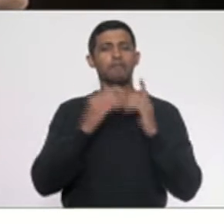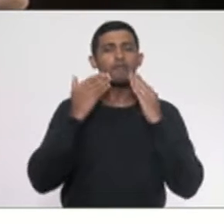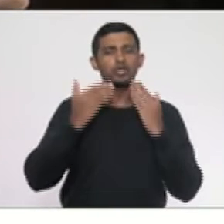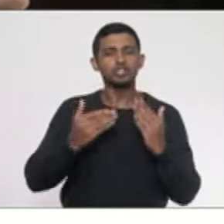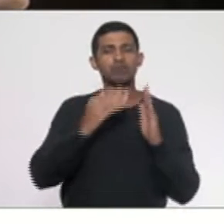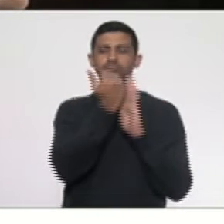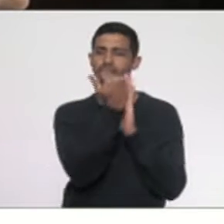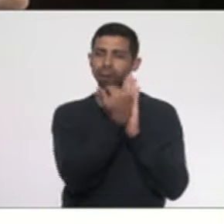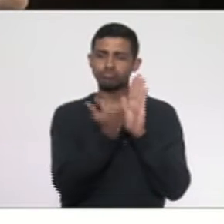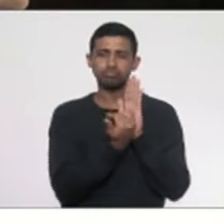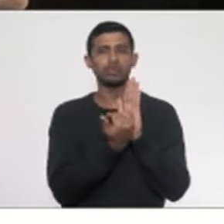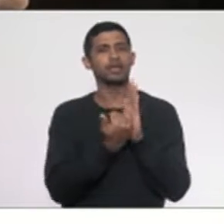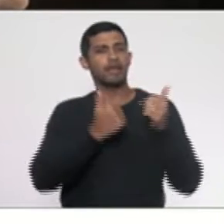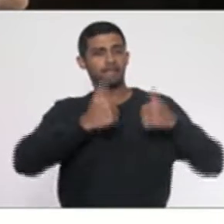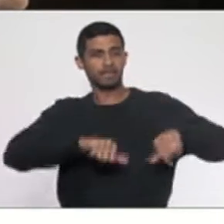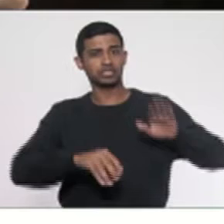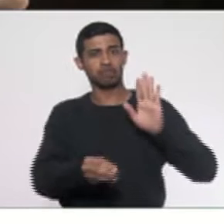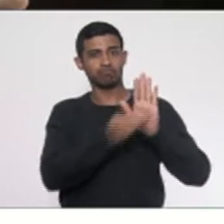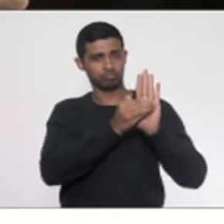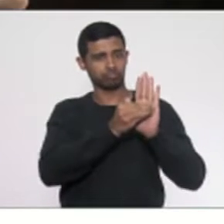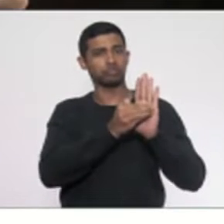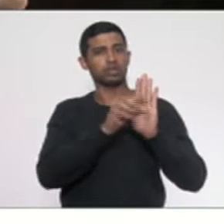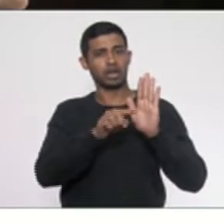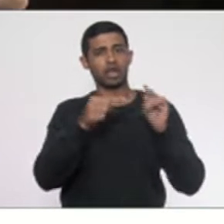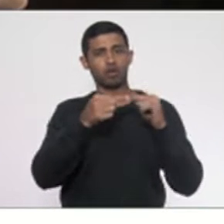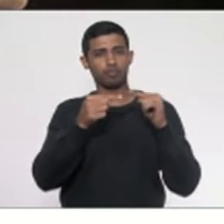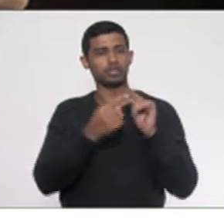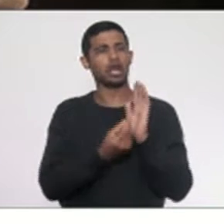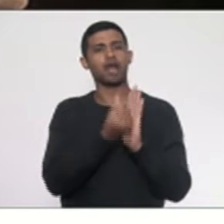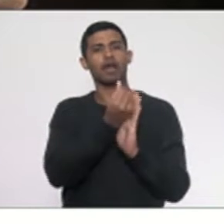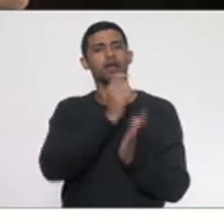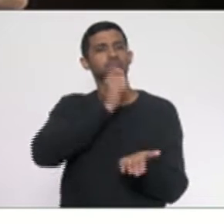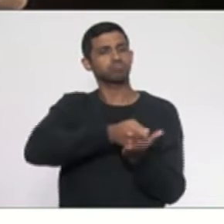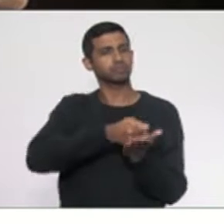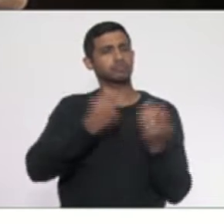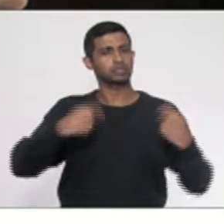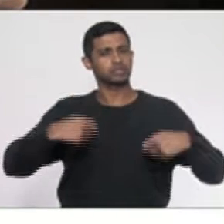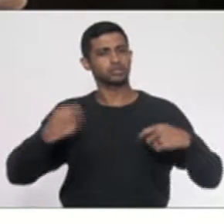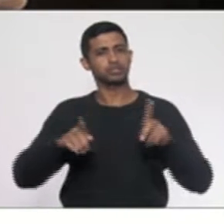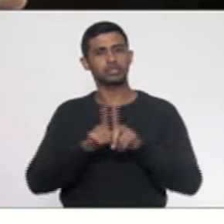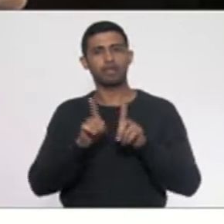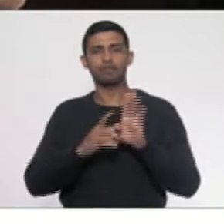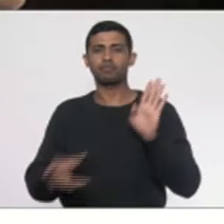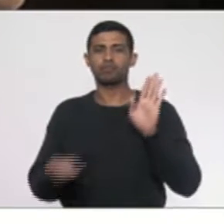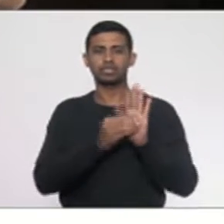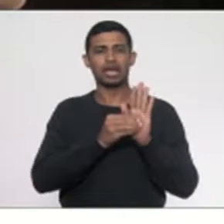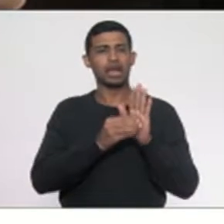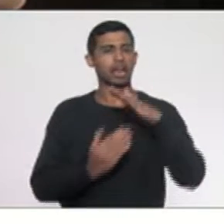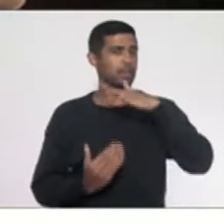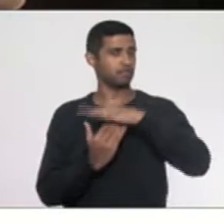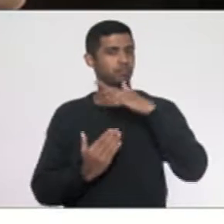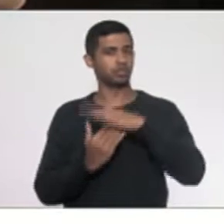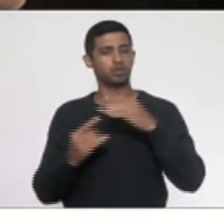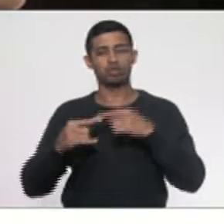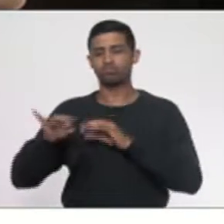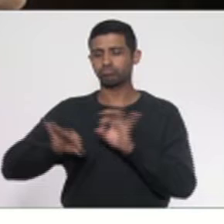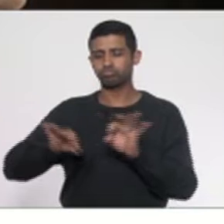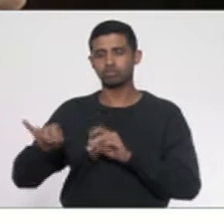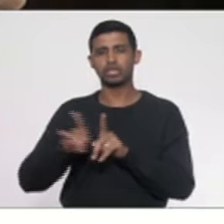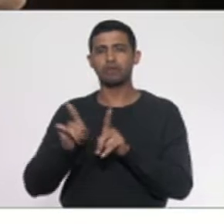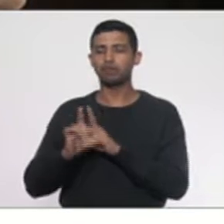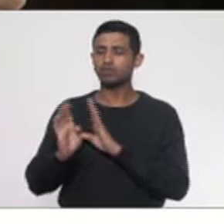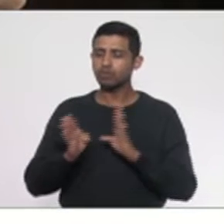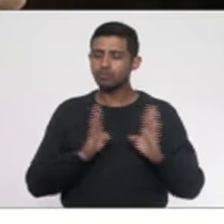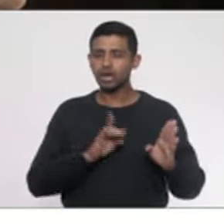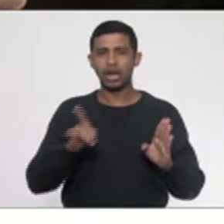orçamentária. Fixar demonstrativos relativos à prestação de contas. Fixar limitadores de processo de adequação ao orçamento,